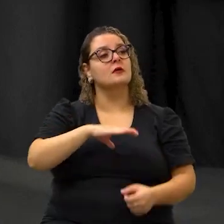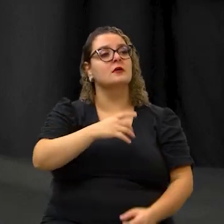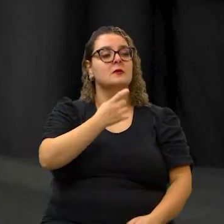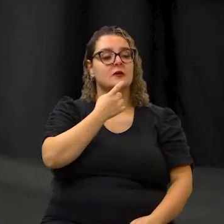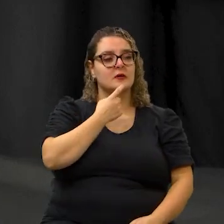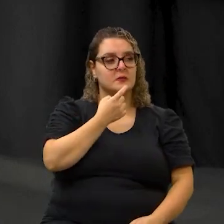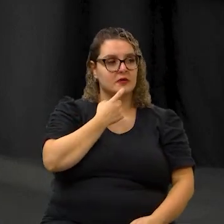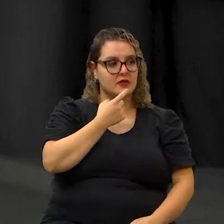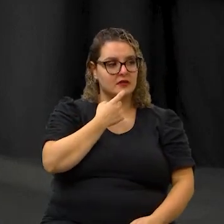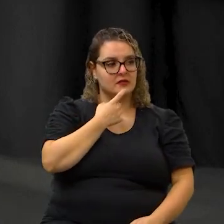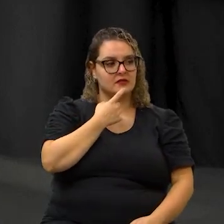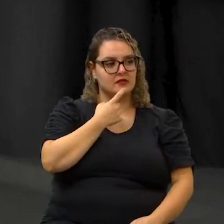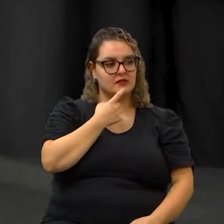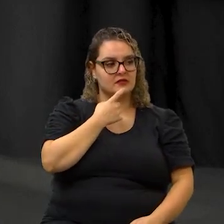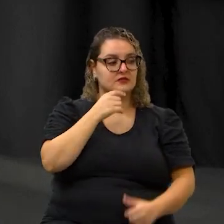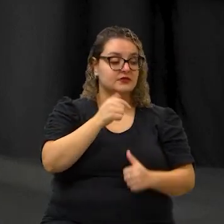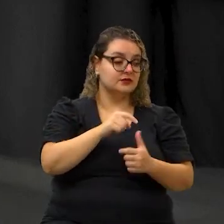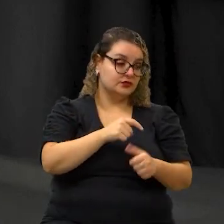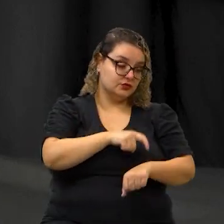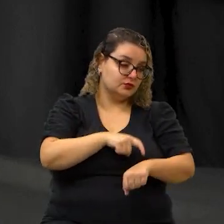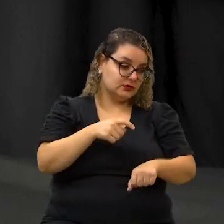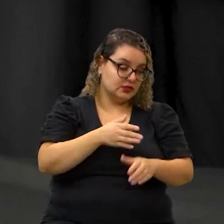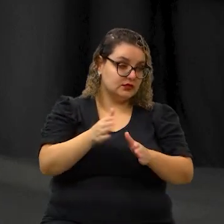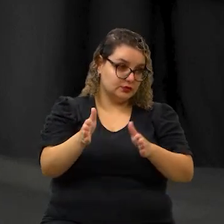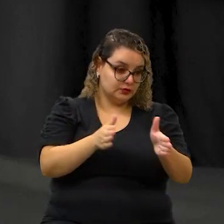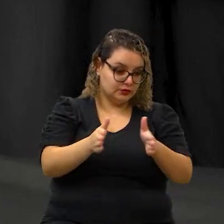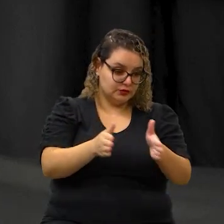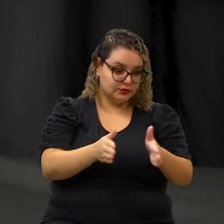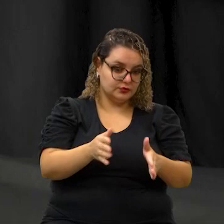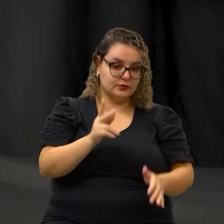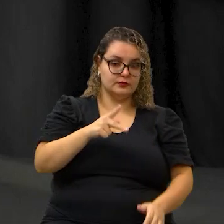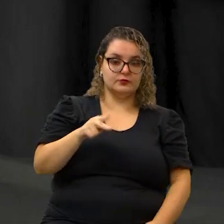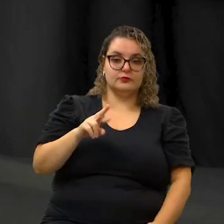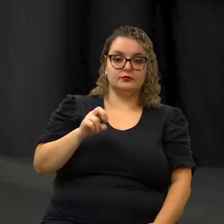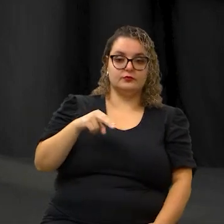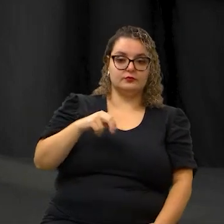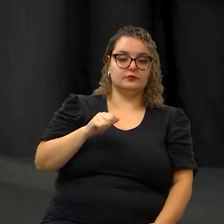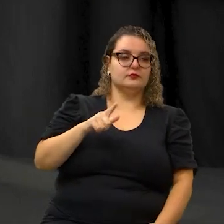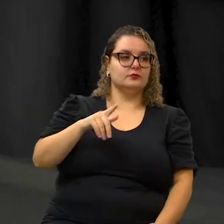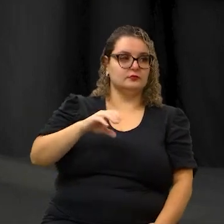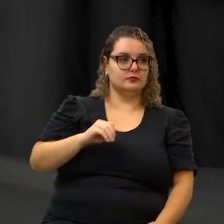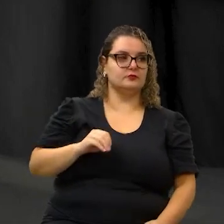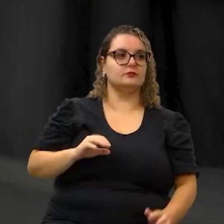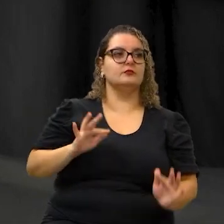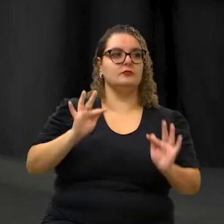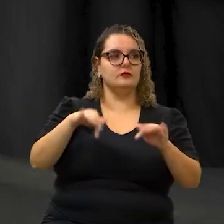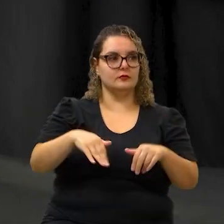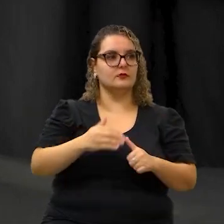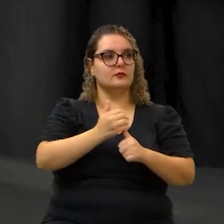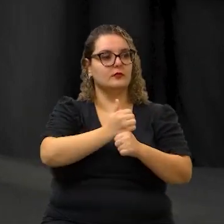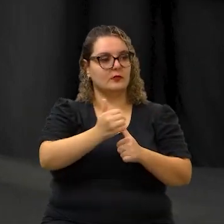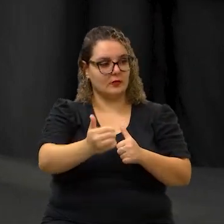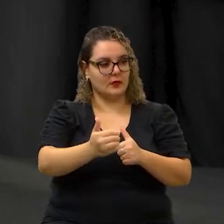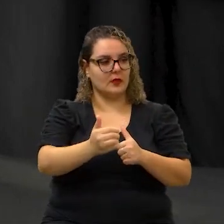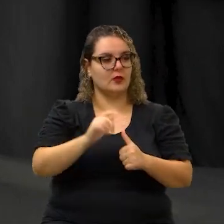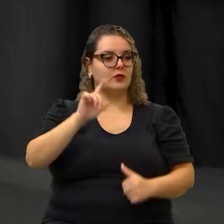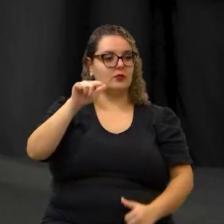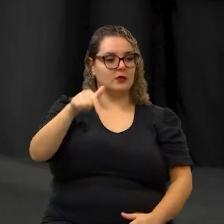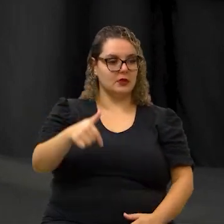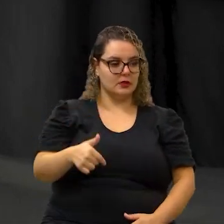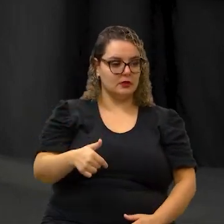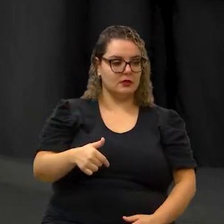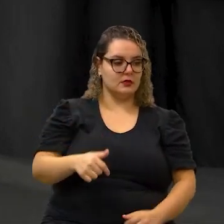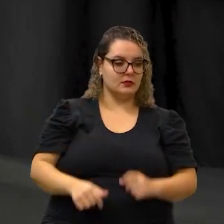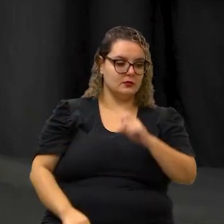você retorna para Campinas? Naquele período, o professor Ronaldo, ele termina aquela